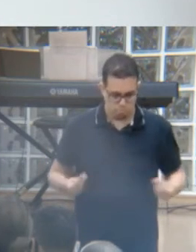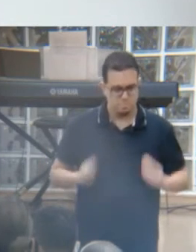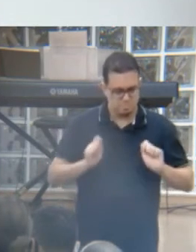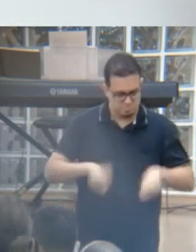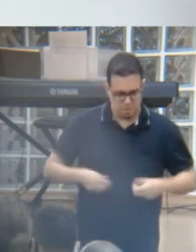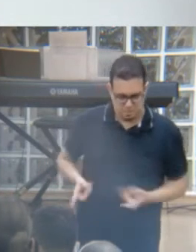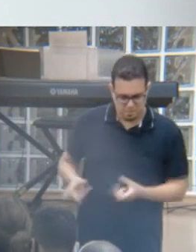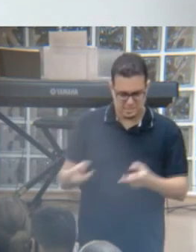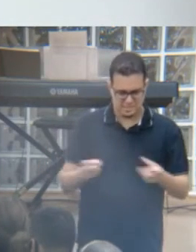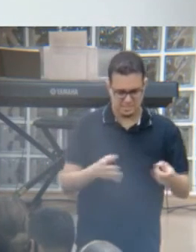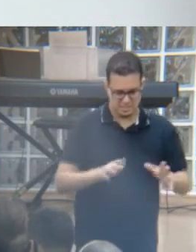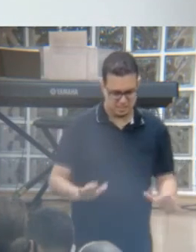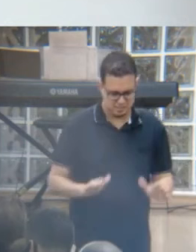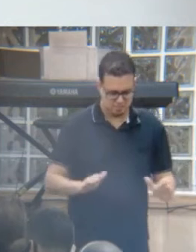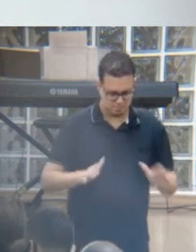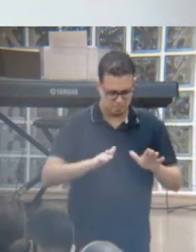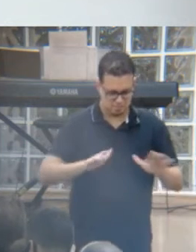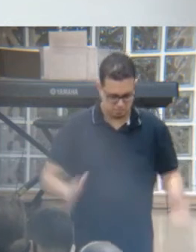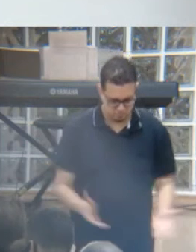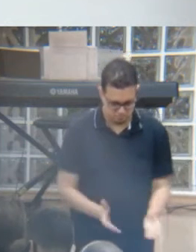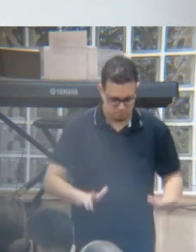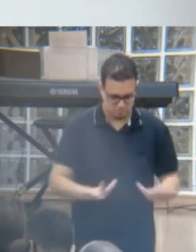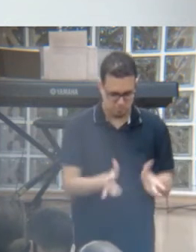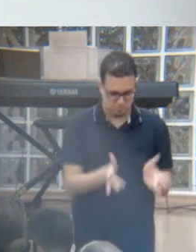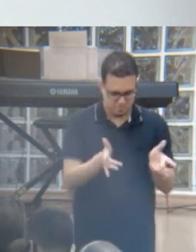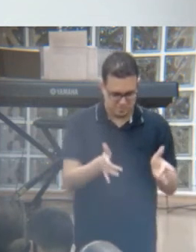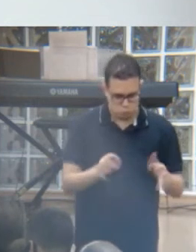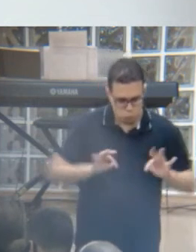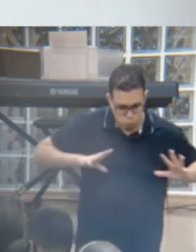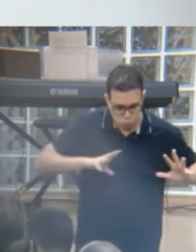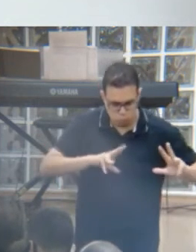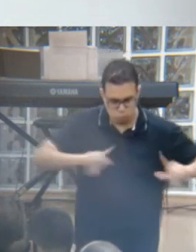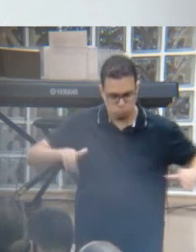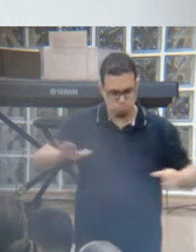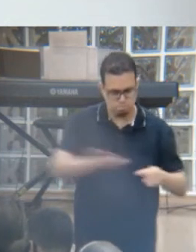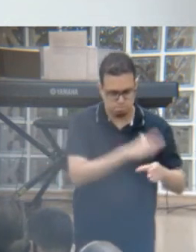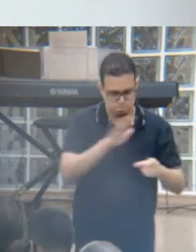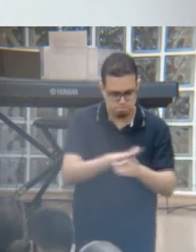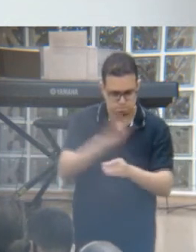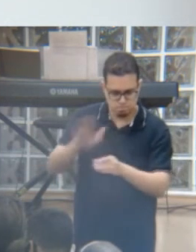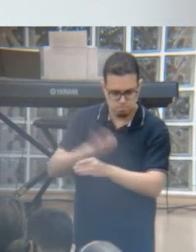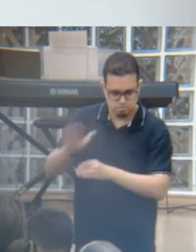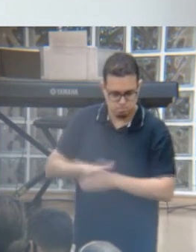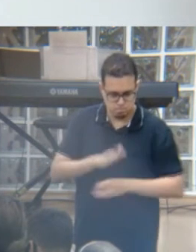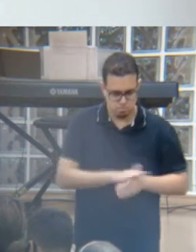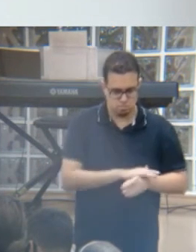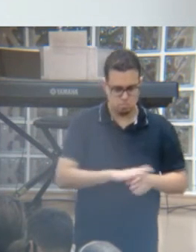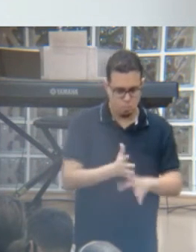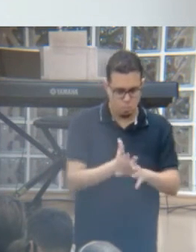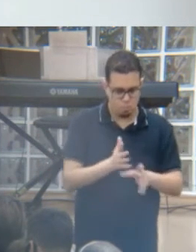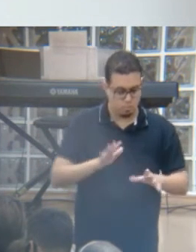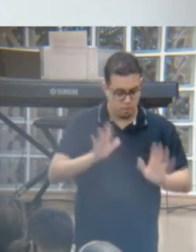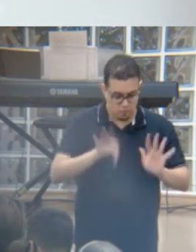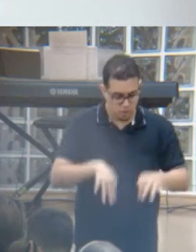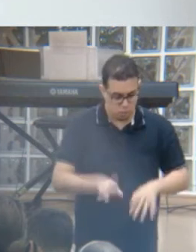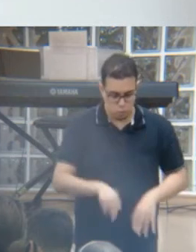todas as vasilhas e não secava nunca. Meus irmãos, nós precisamos